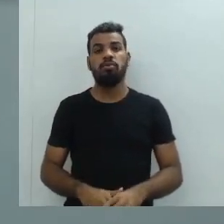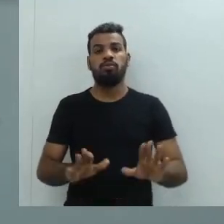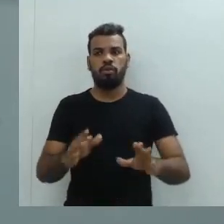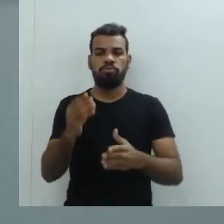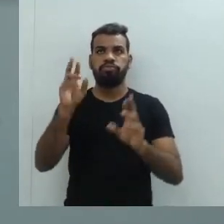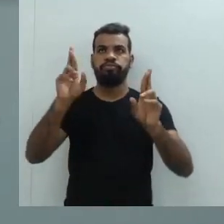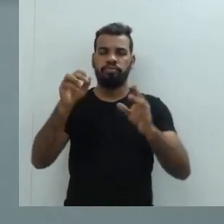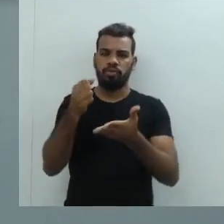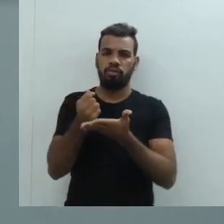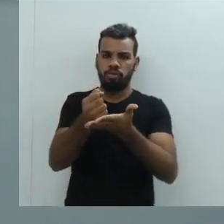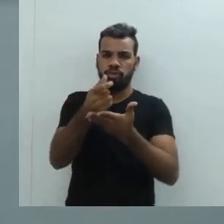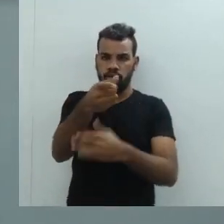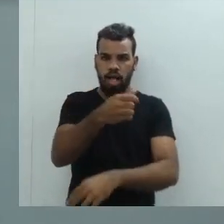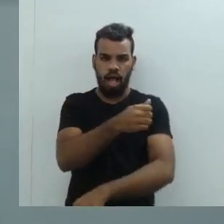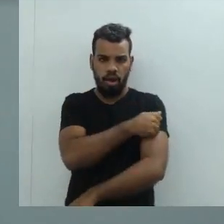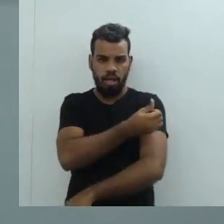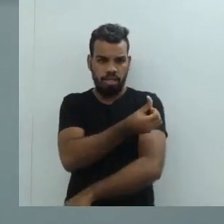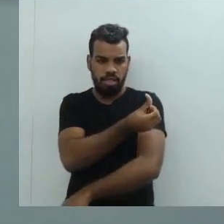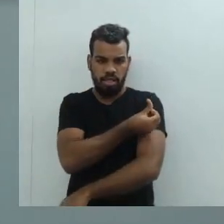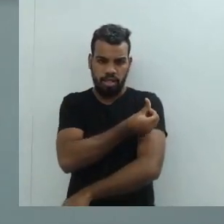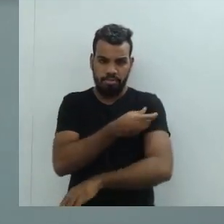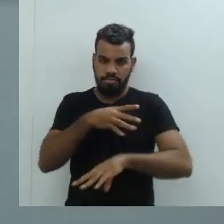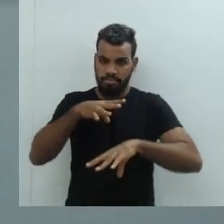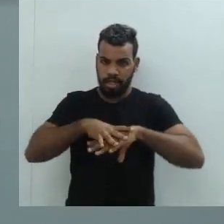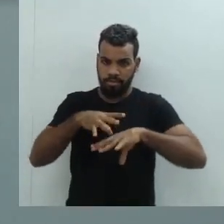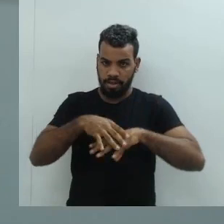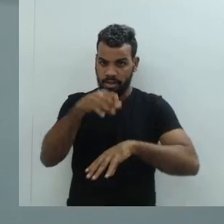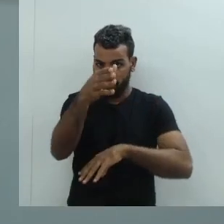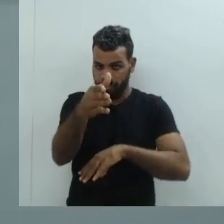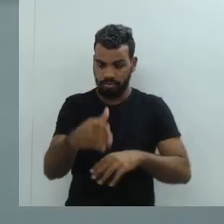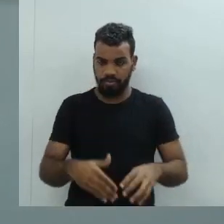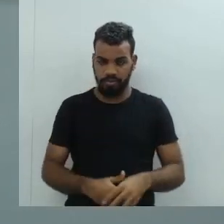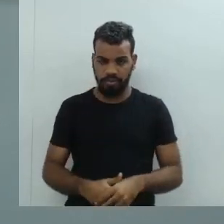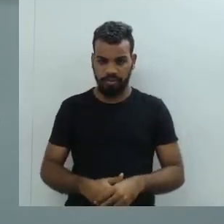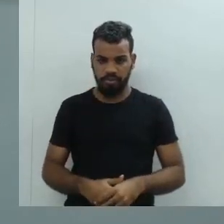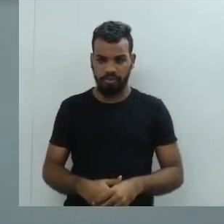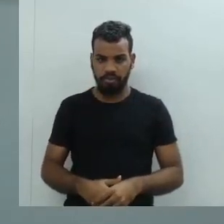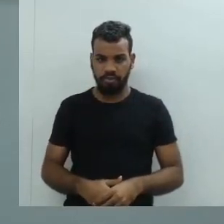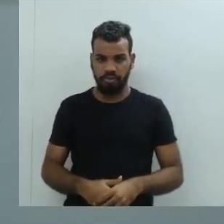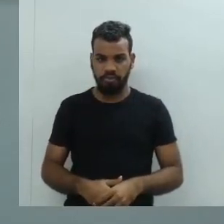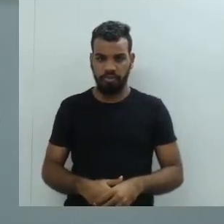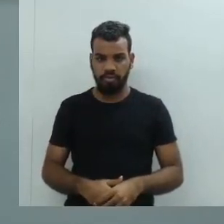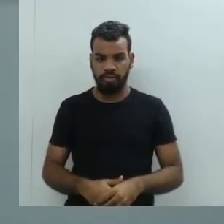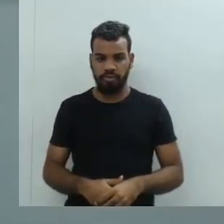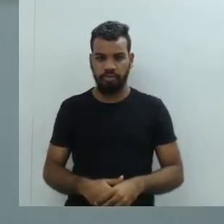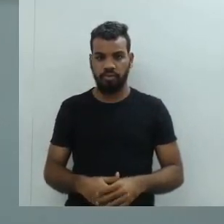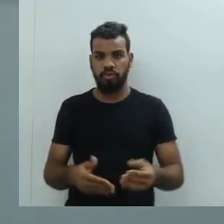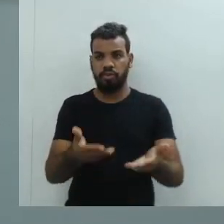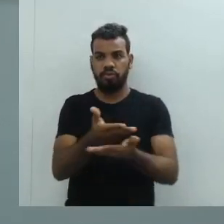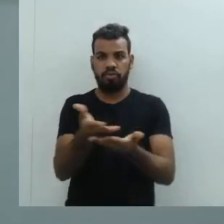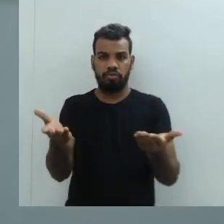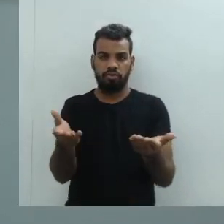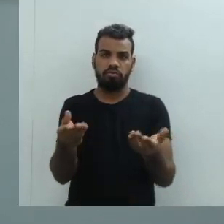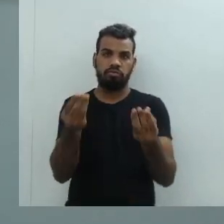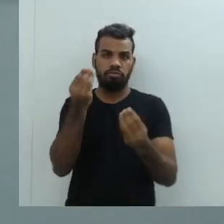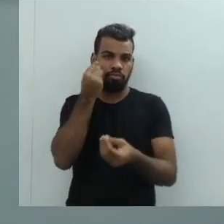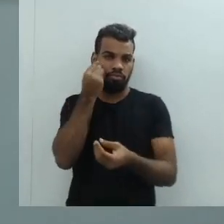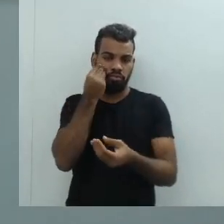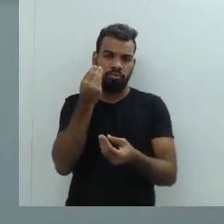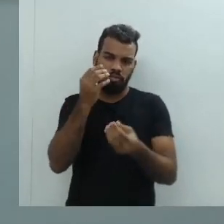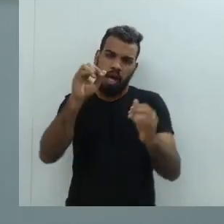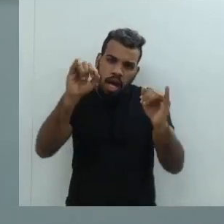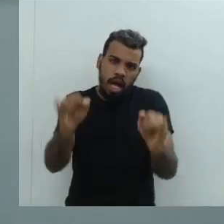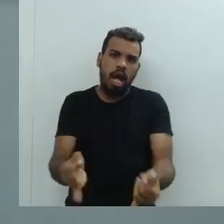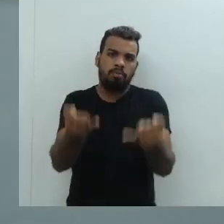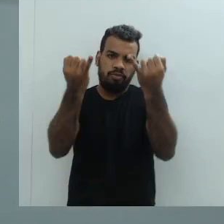ajudado os alunos do 6º ano, né, de matemática, de toda a rede do estado, e que vocês possam